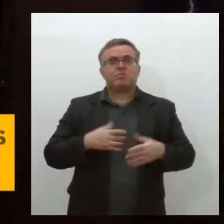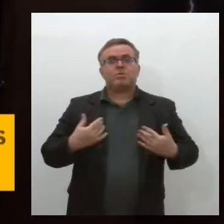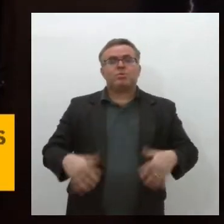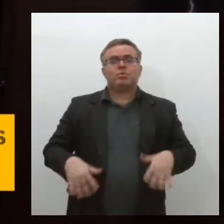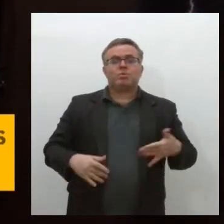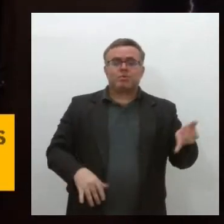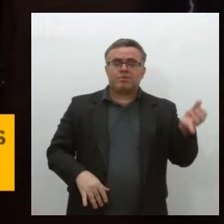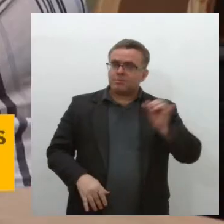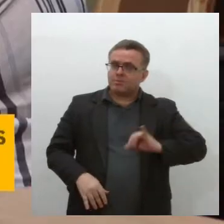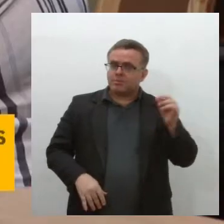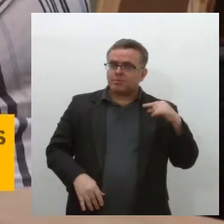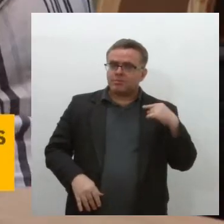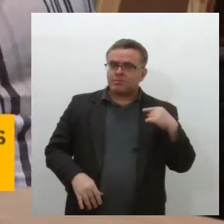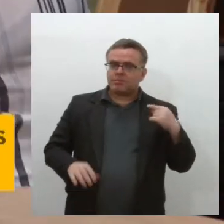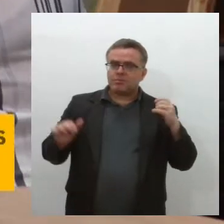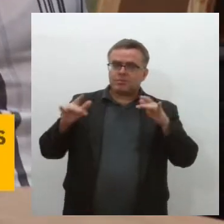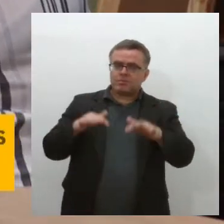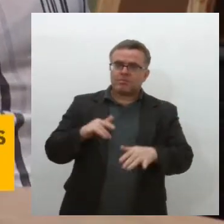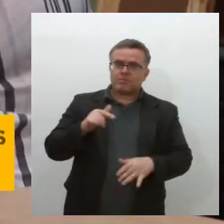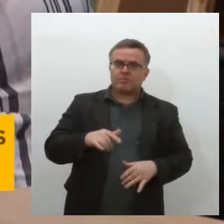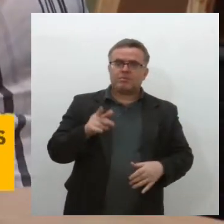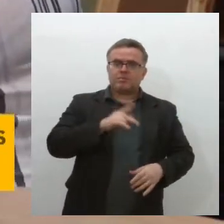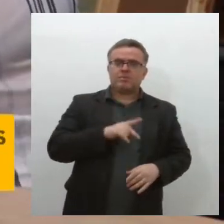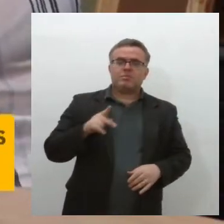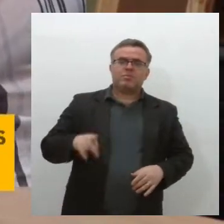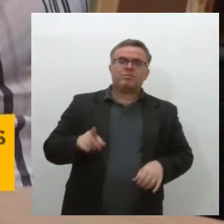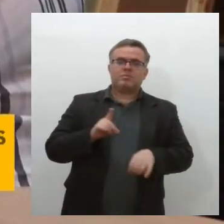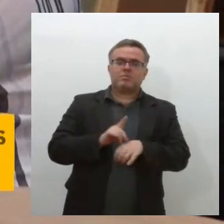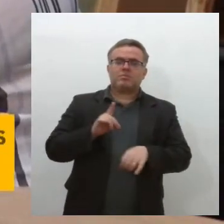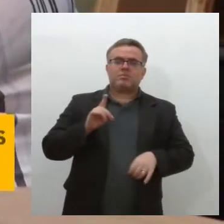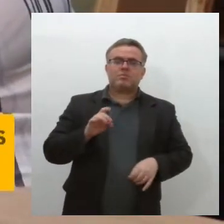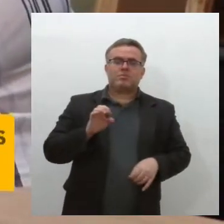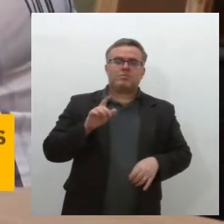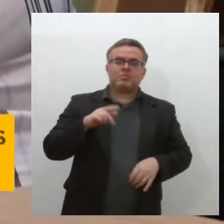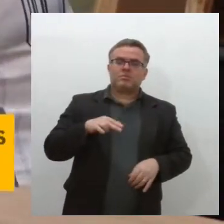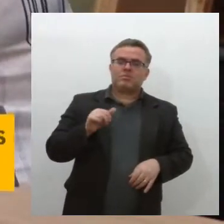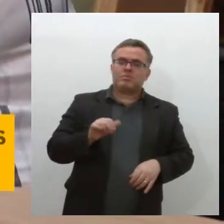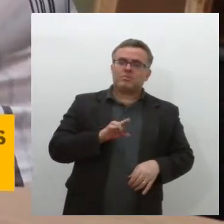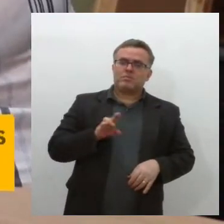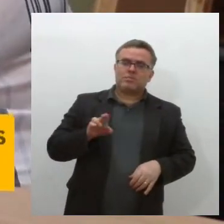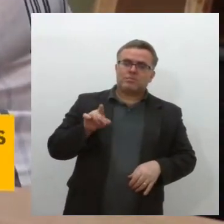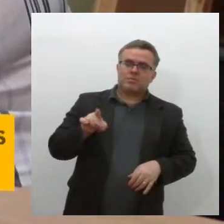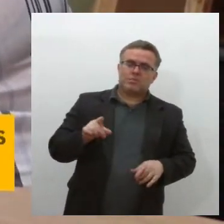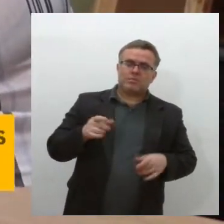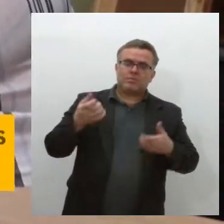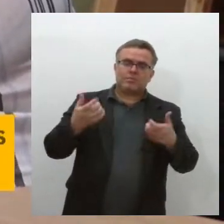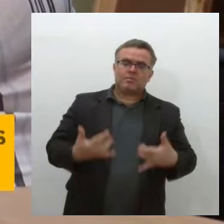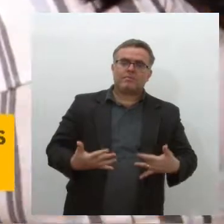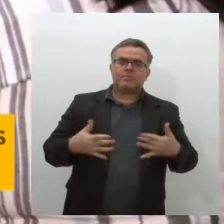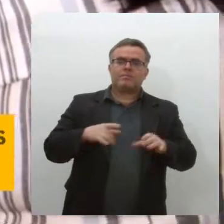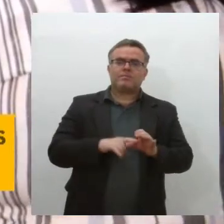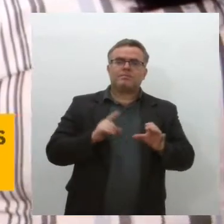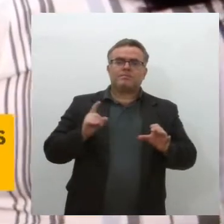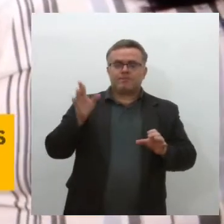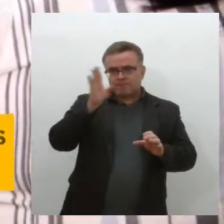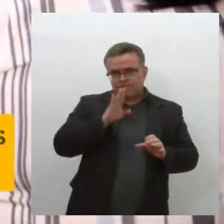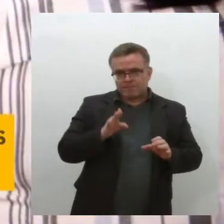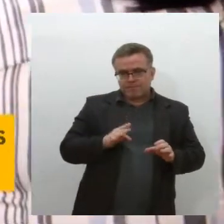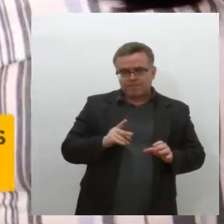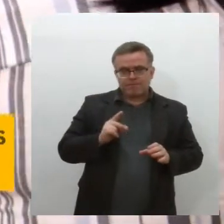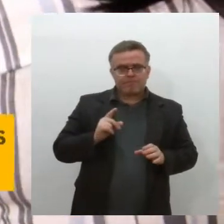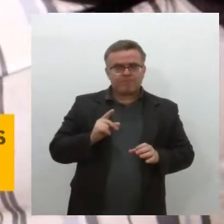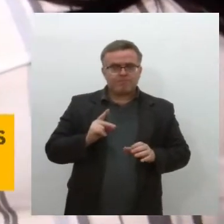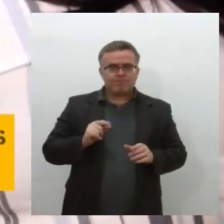gente tenha eles aqui dentro. A professora doutora Edna Matos falou sobre a independência do Brasil de forma que